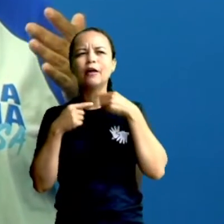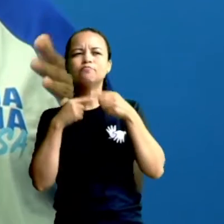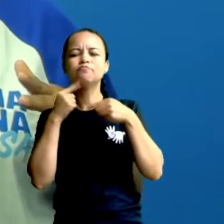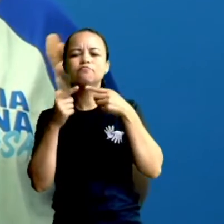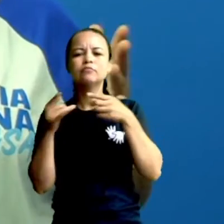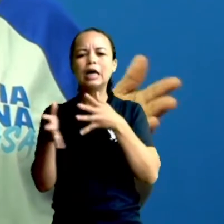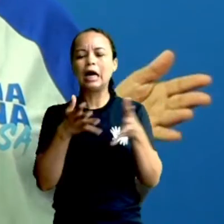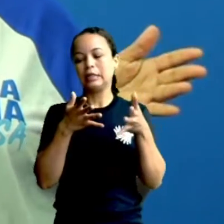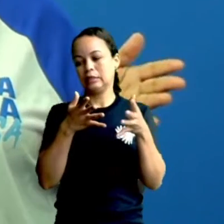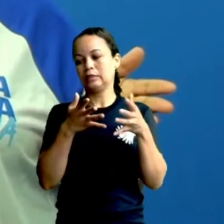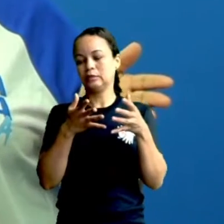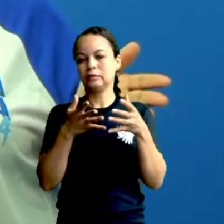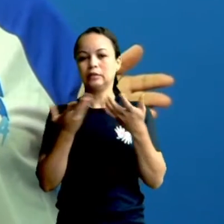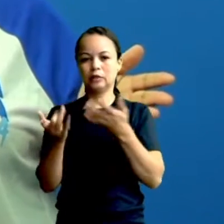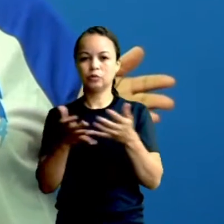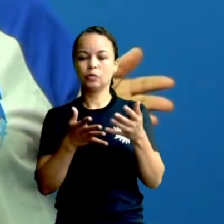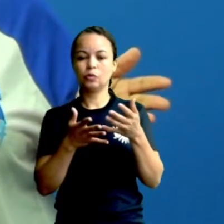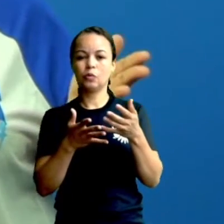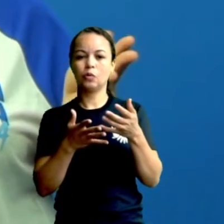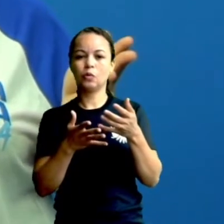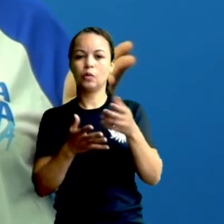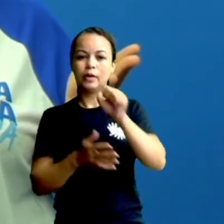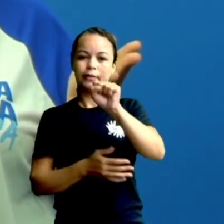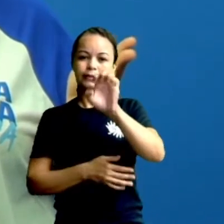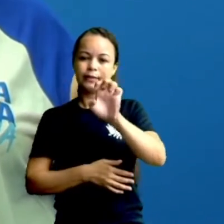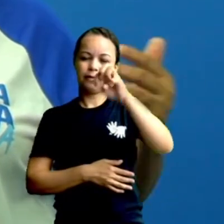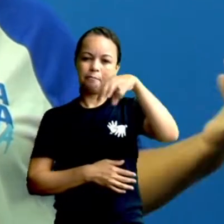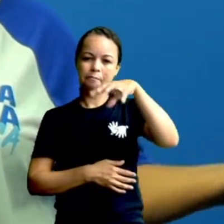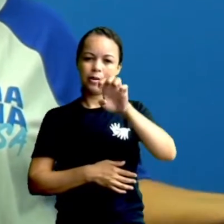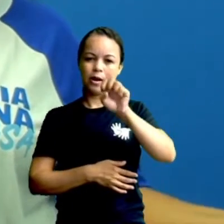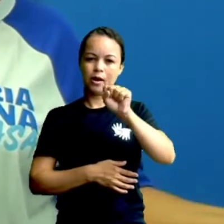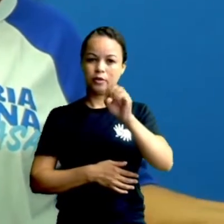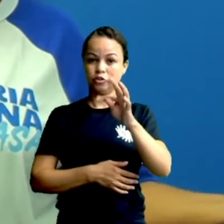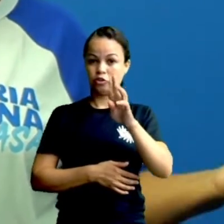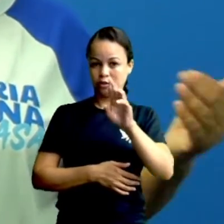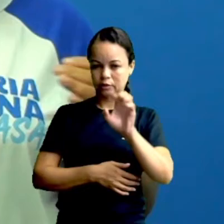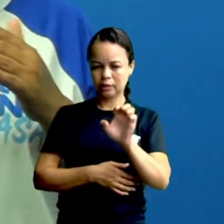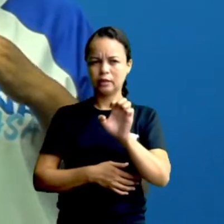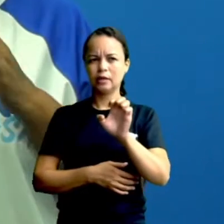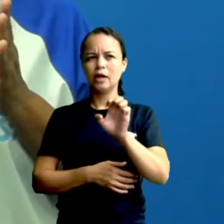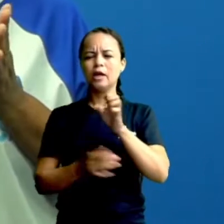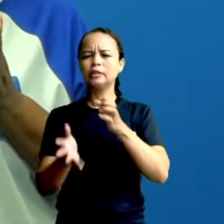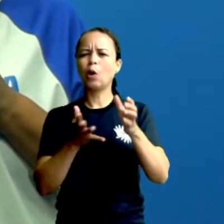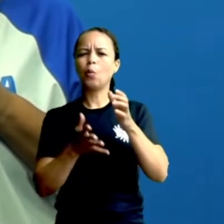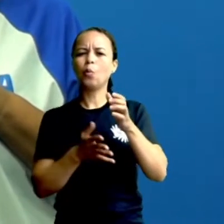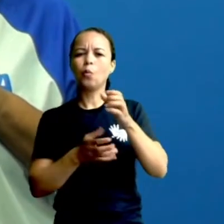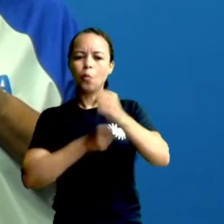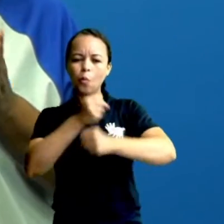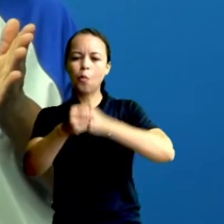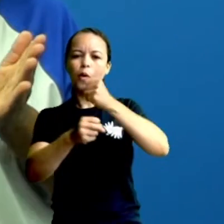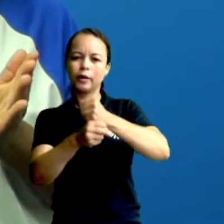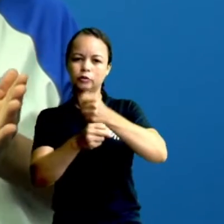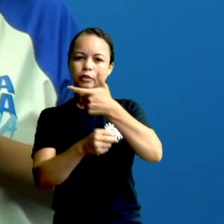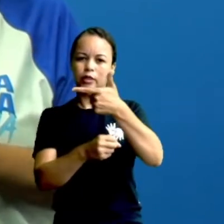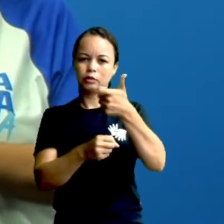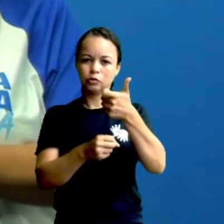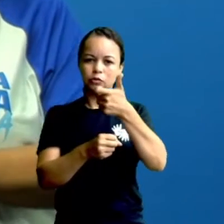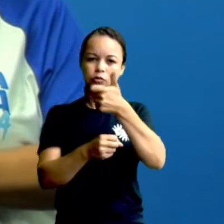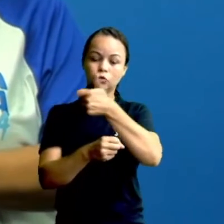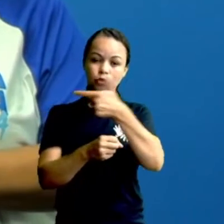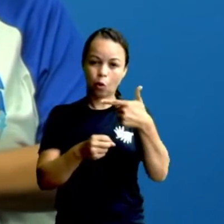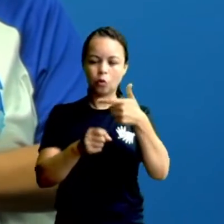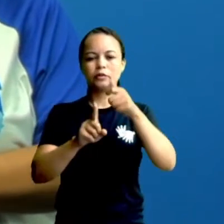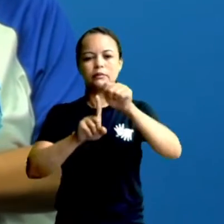Um ano ele tem 12 meses, não é isso? Começa de janeiro e vai até dezembro. Então, o primeiro semestre ele é separado